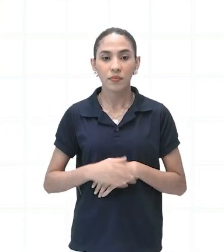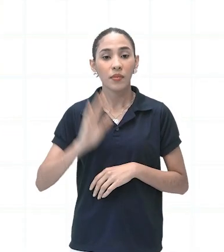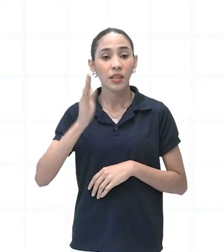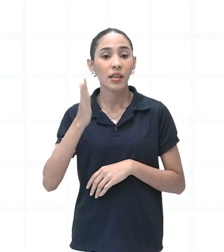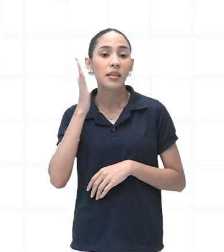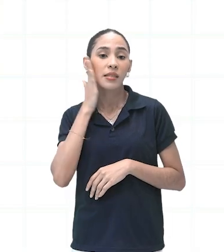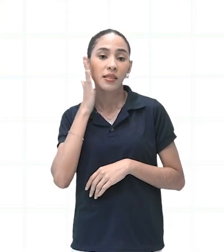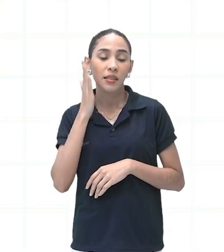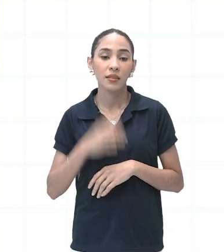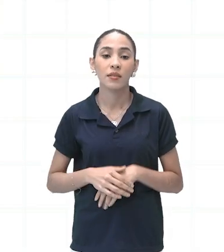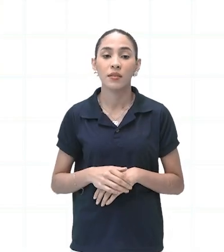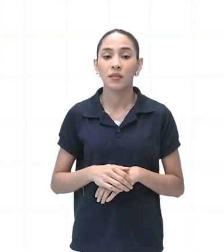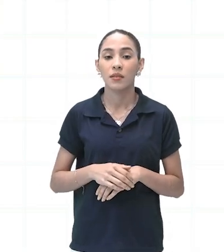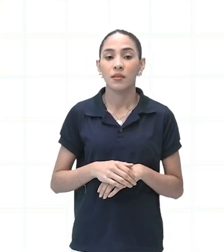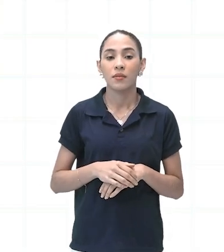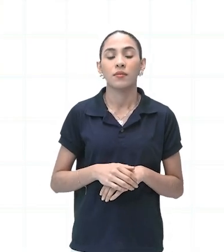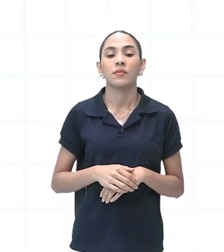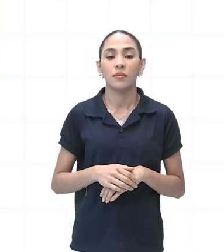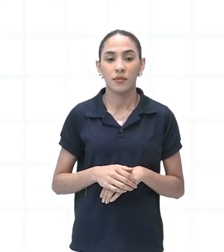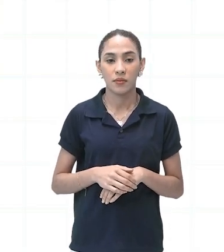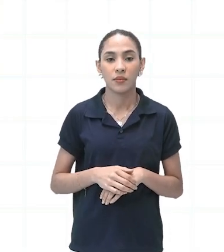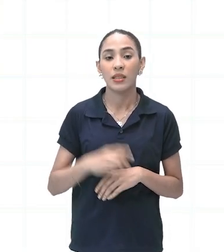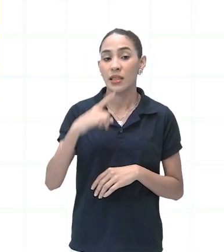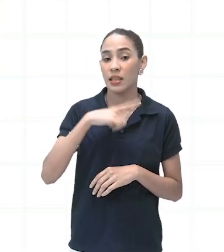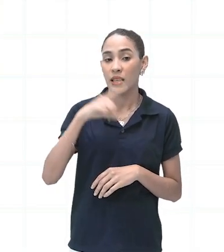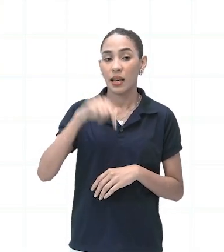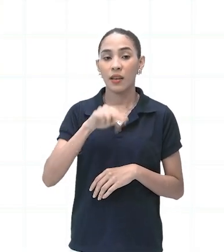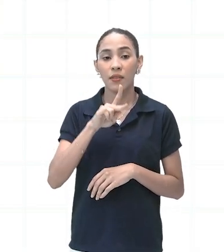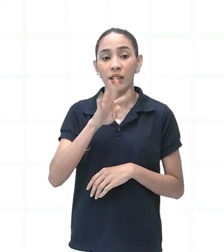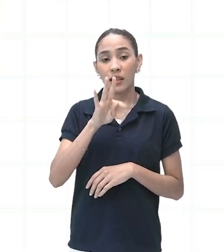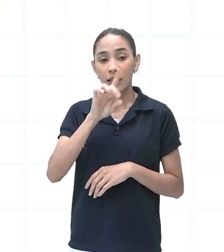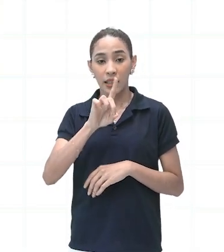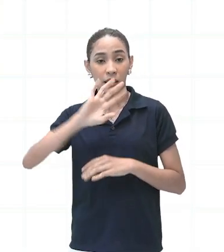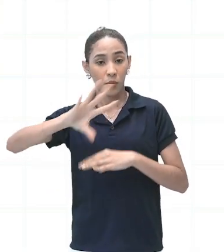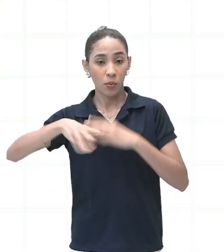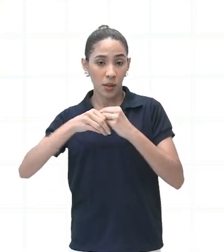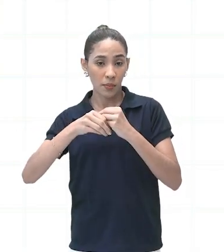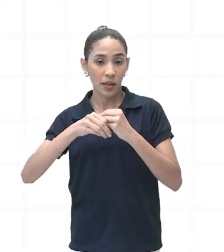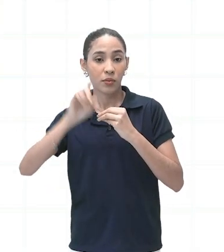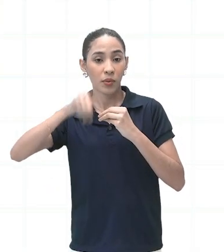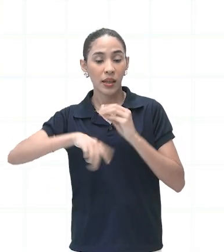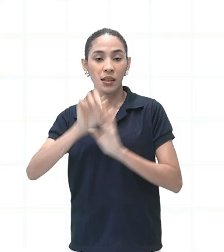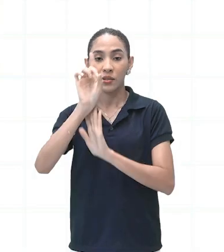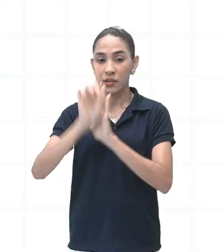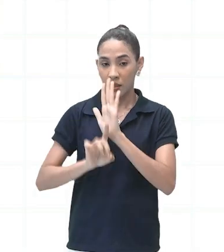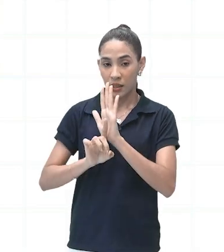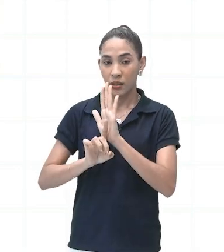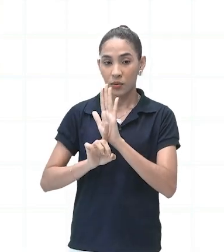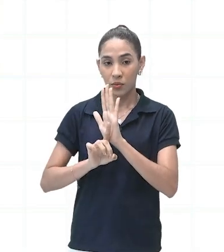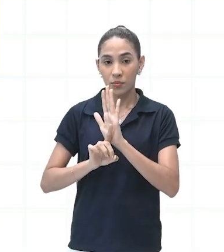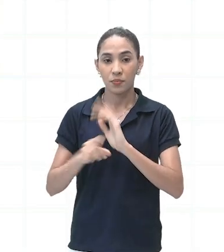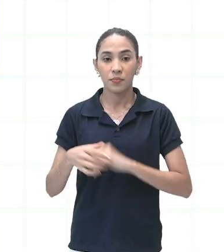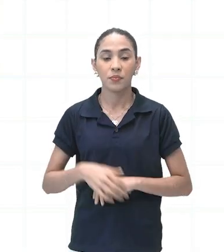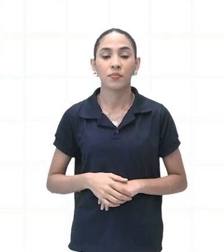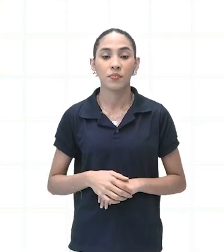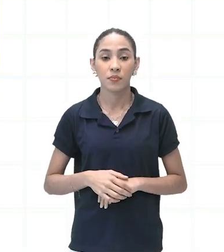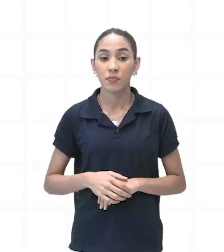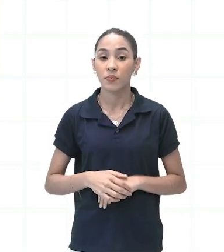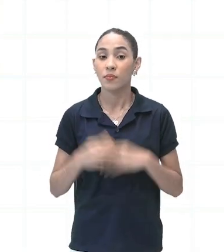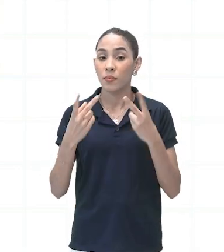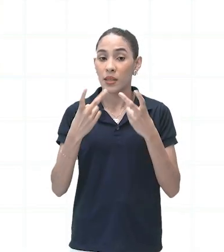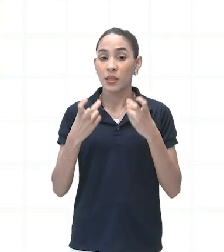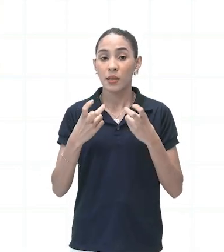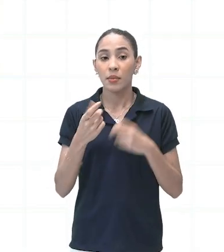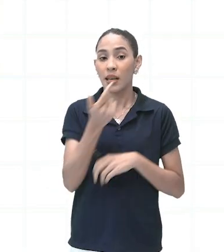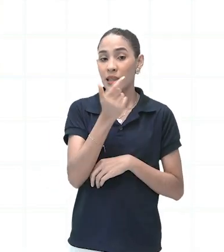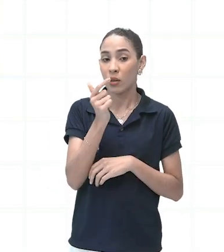sei que o verbo ter é um verbo transitivo e o complemento do verbo ter é direito, está aí. Nota que não